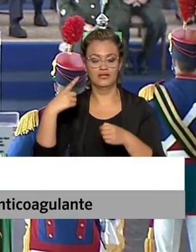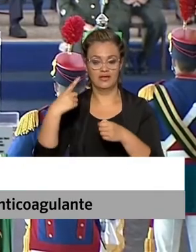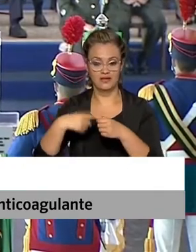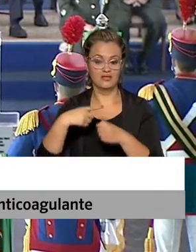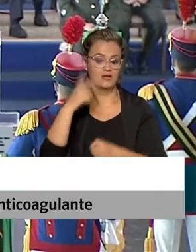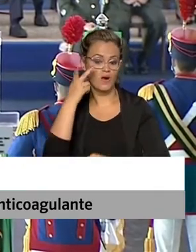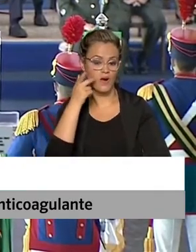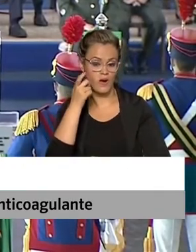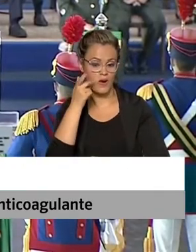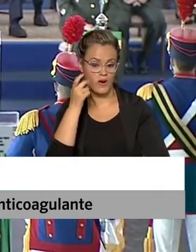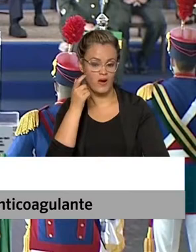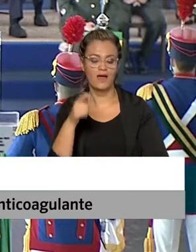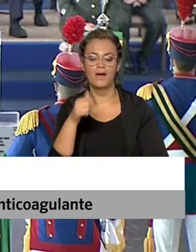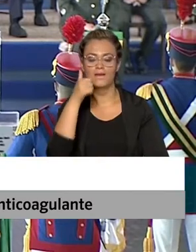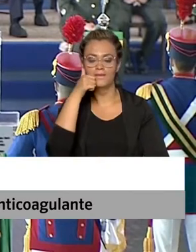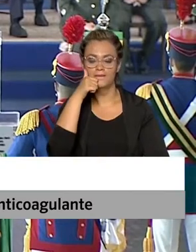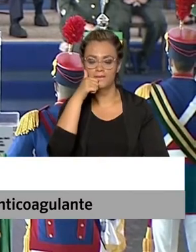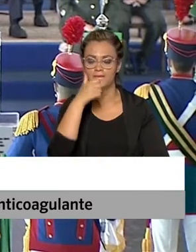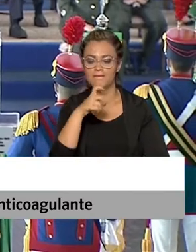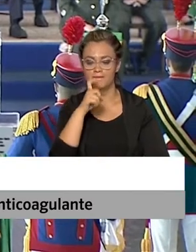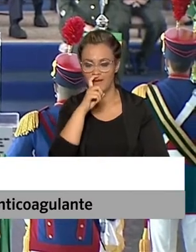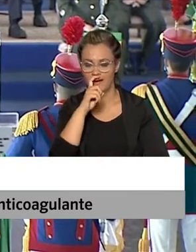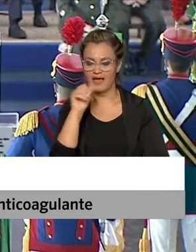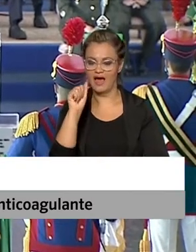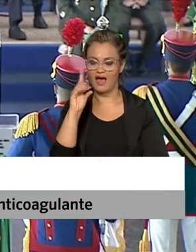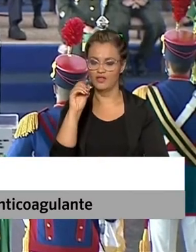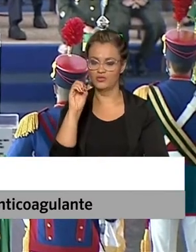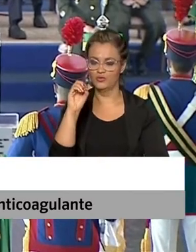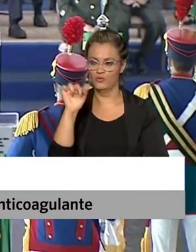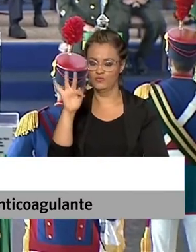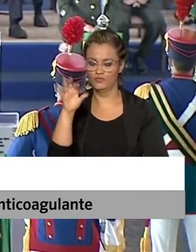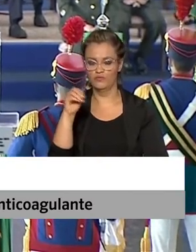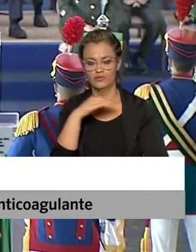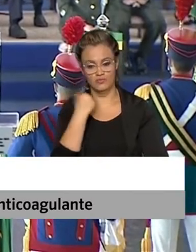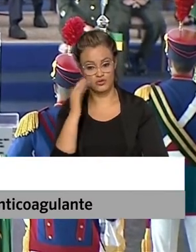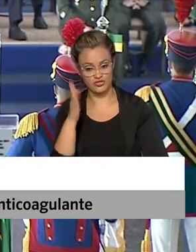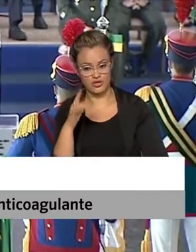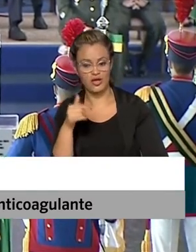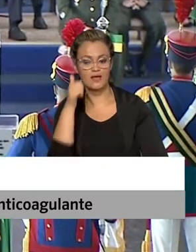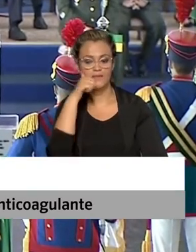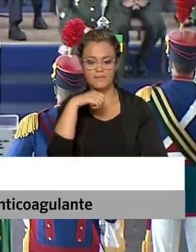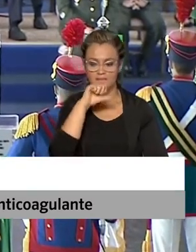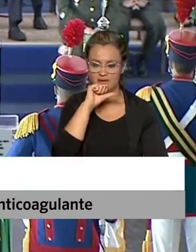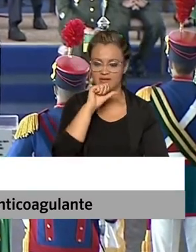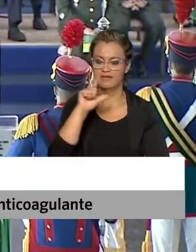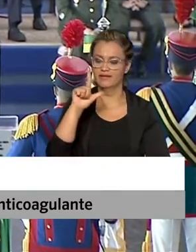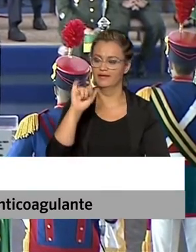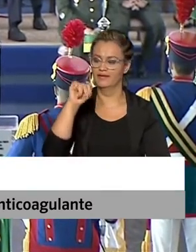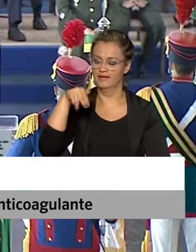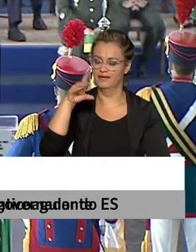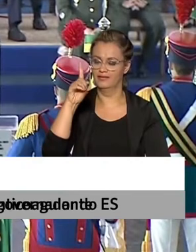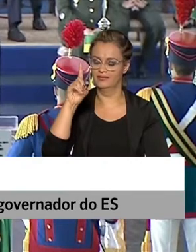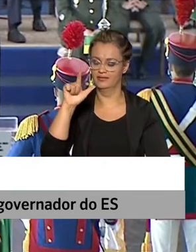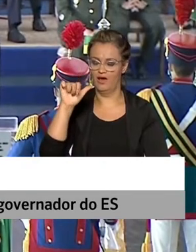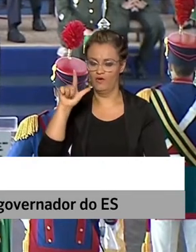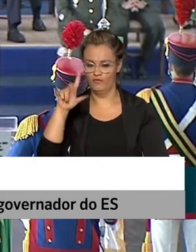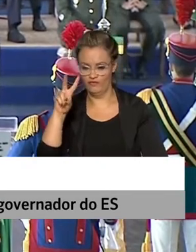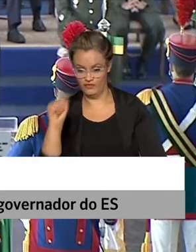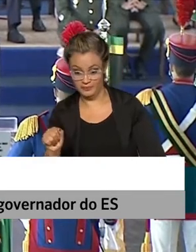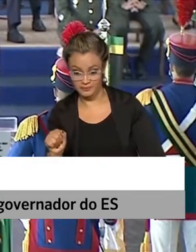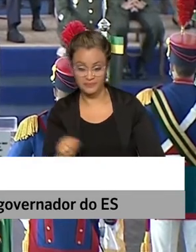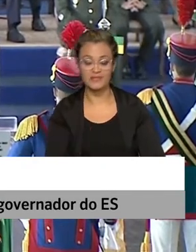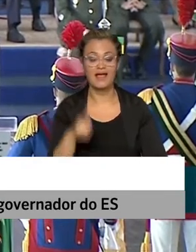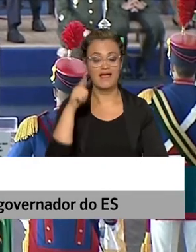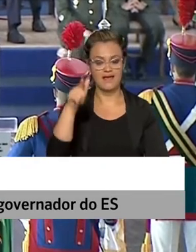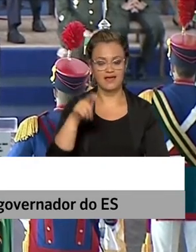Ceará, é filho de José Adolfo de Oliveira, em memória, e Lindalva Nogueira de Oliveira. Incorporou